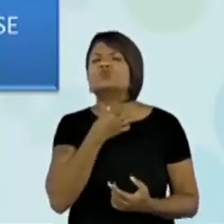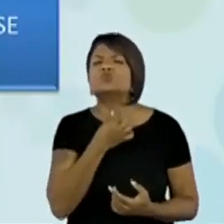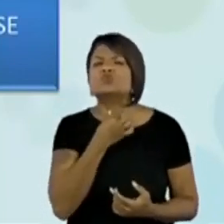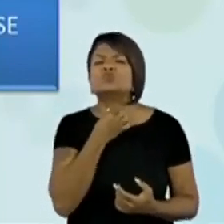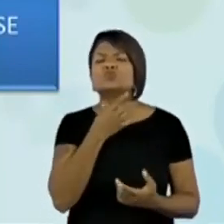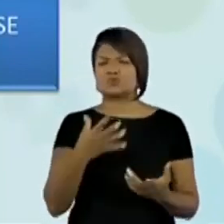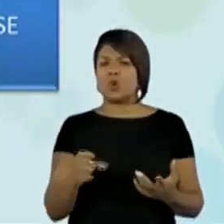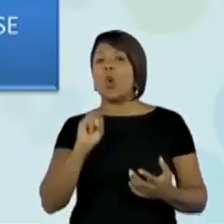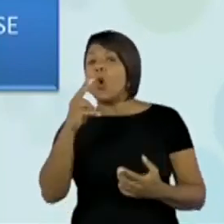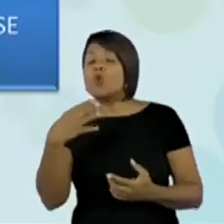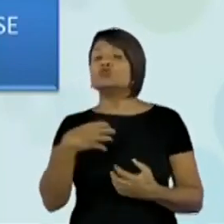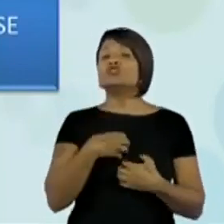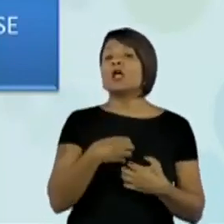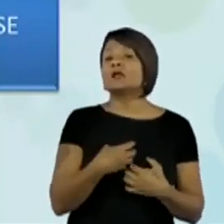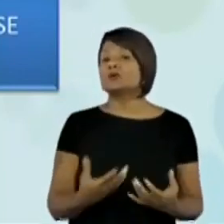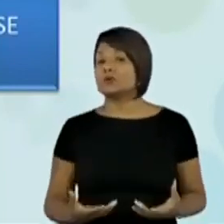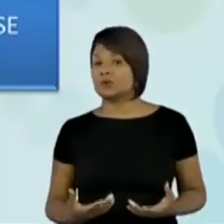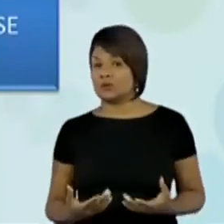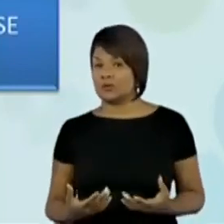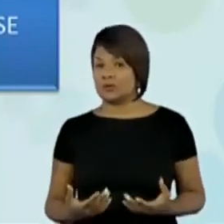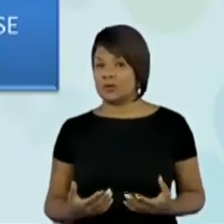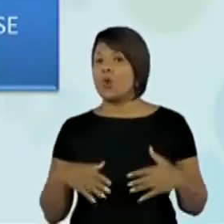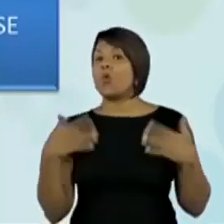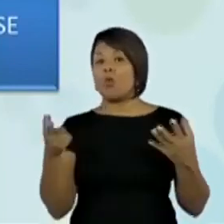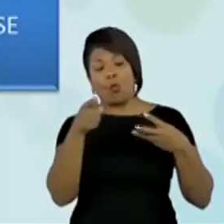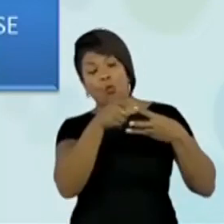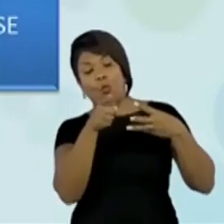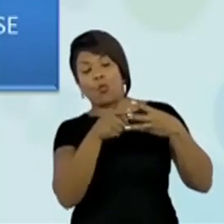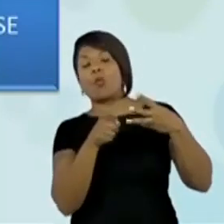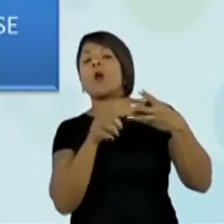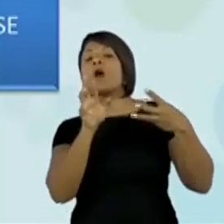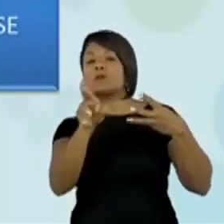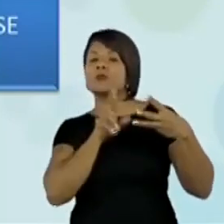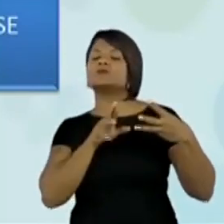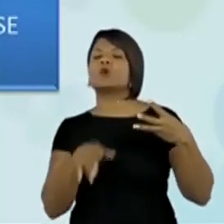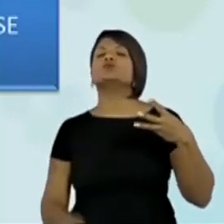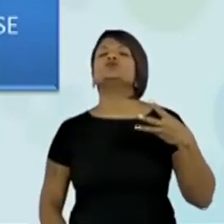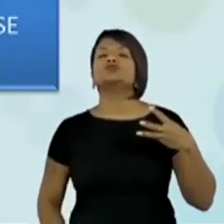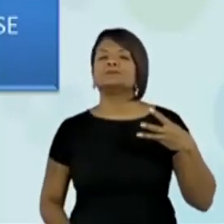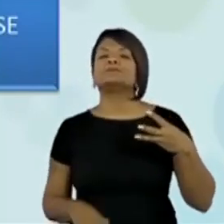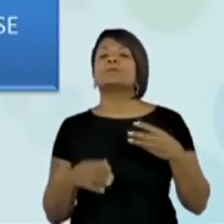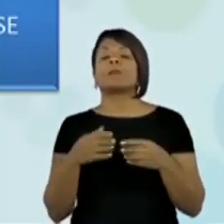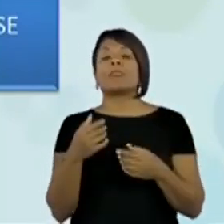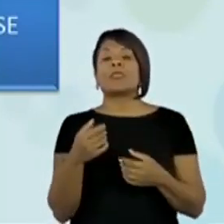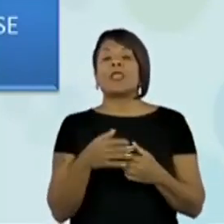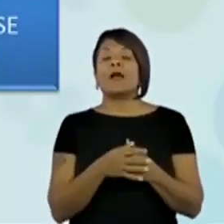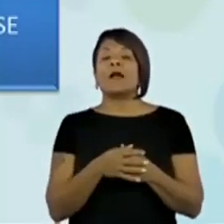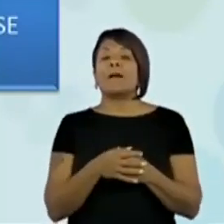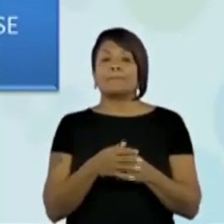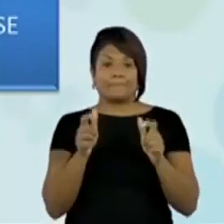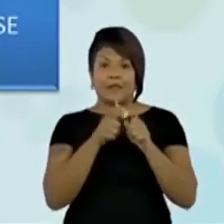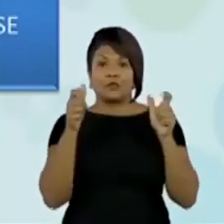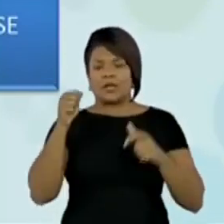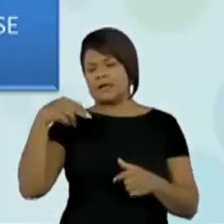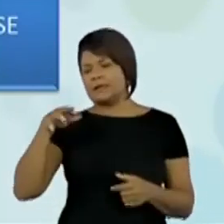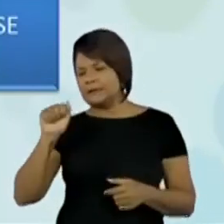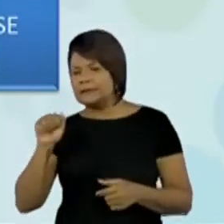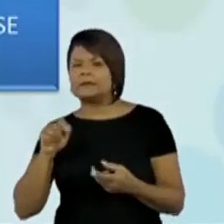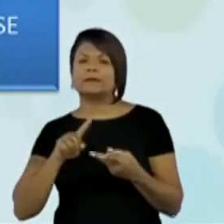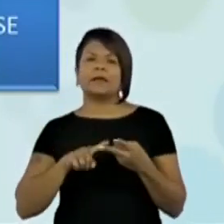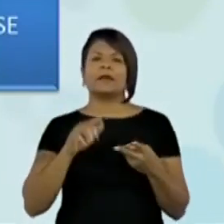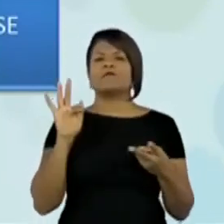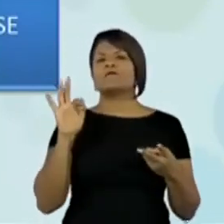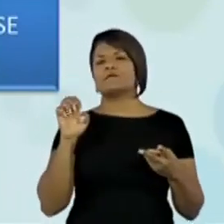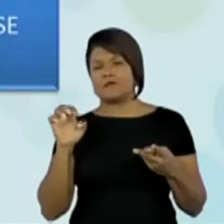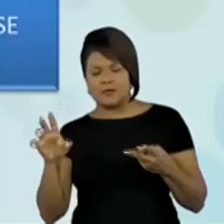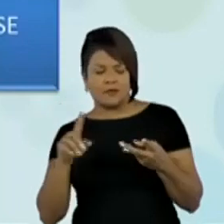outra expressão aqui poderia ser utilizada? Responde aí para mim, gente. O pessoal está colocando com esse... Ó, pessoal, Ana Luísa,